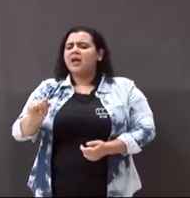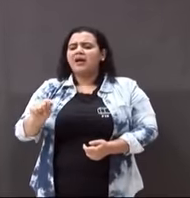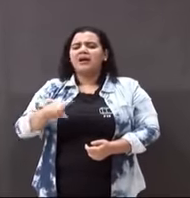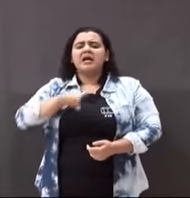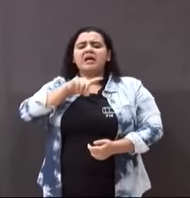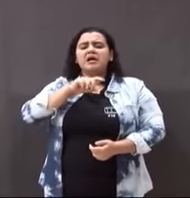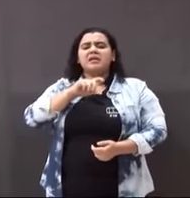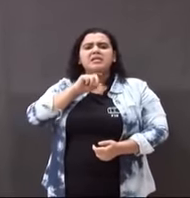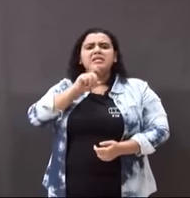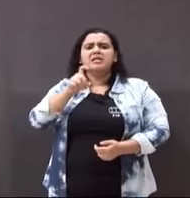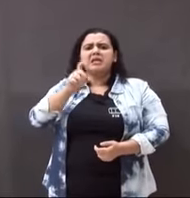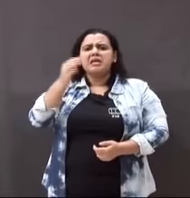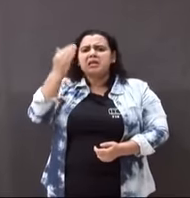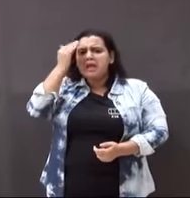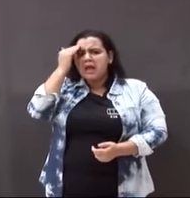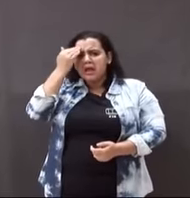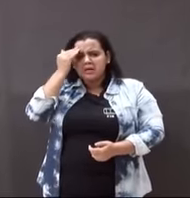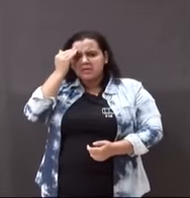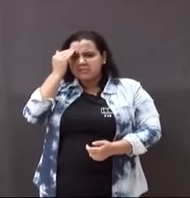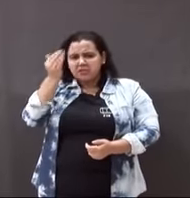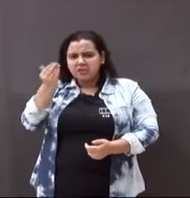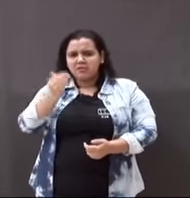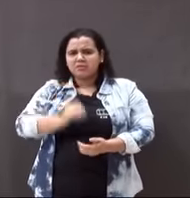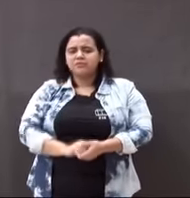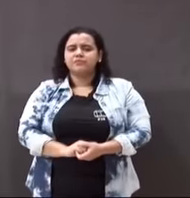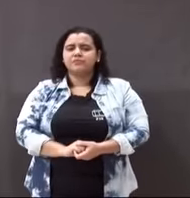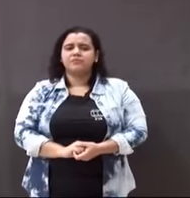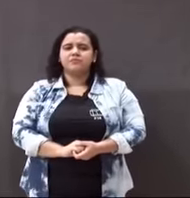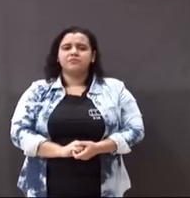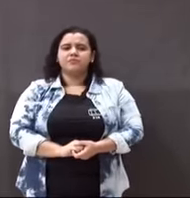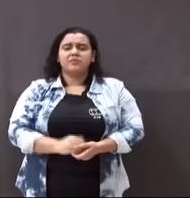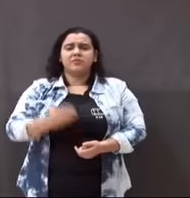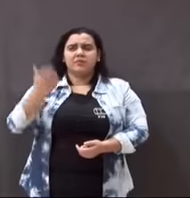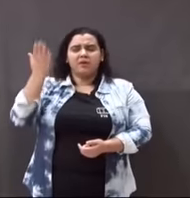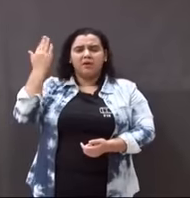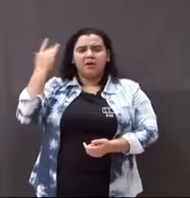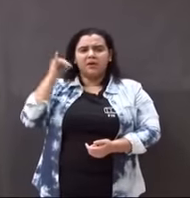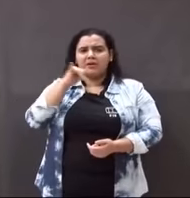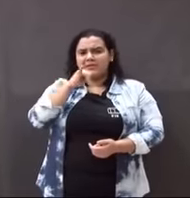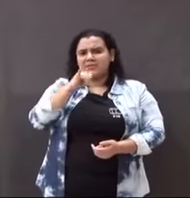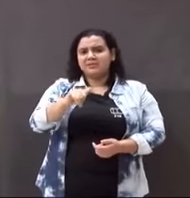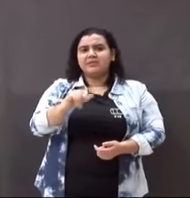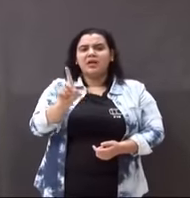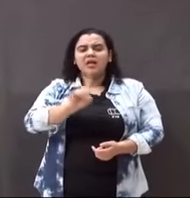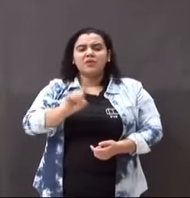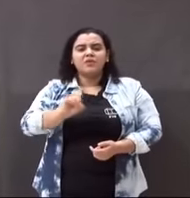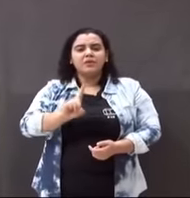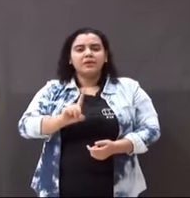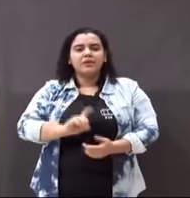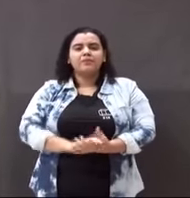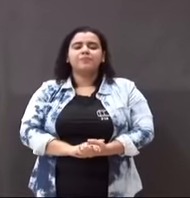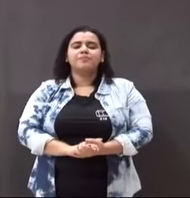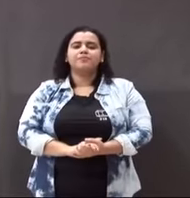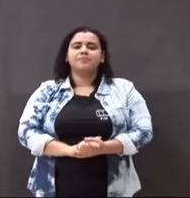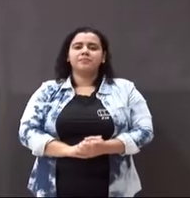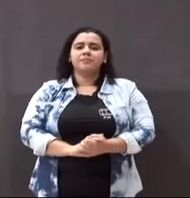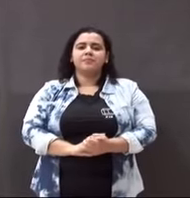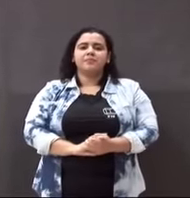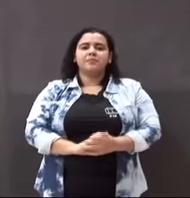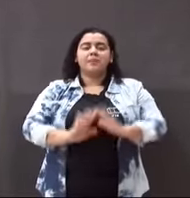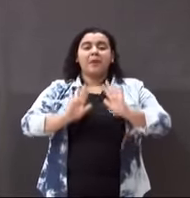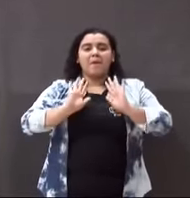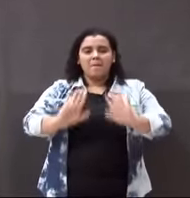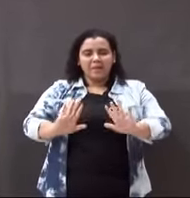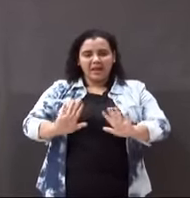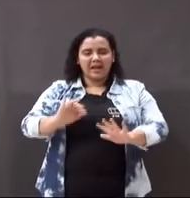pedir emprestado esses dias, te disseram não. Agora é você que vai ligar e diz: ó, se precisar pode me chamar, vem que